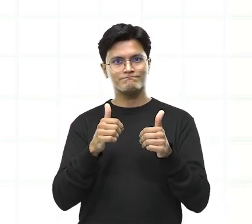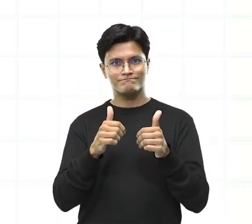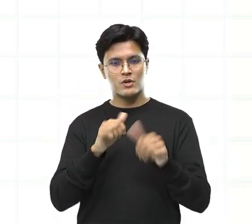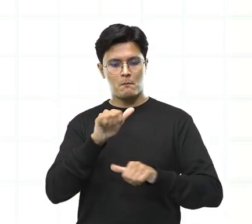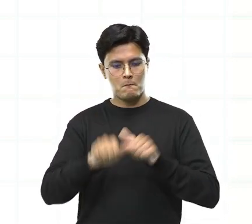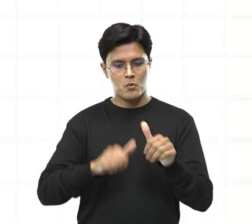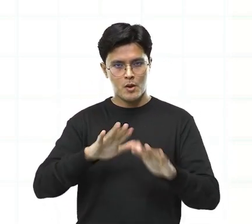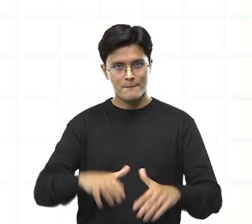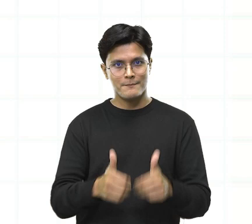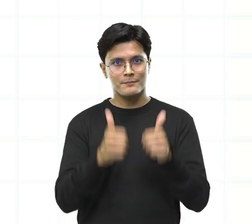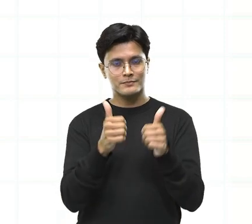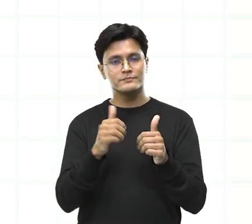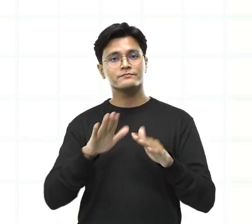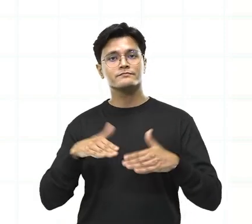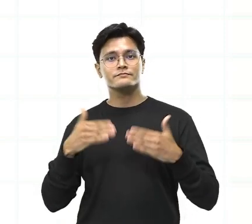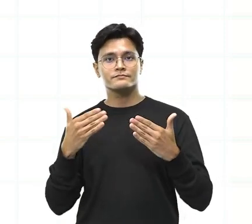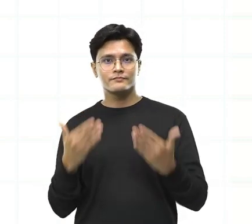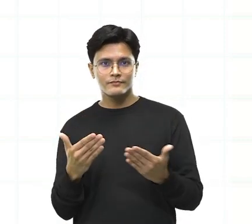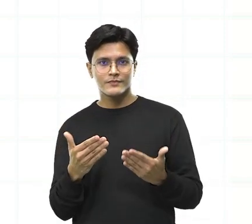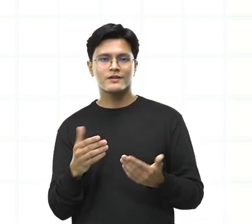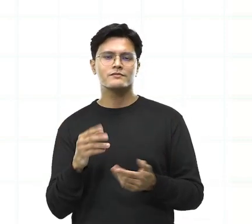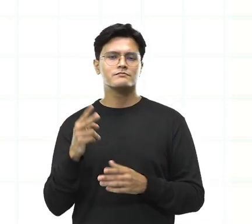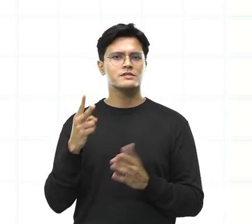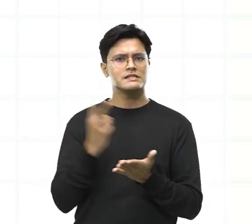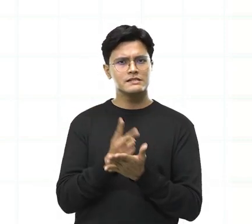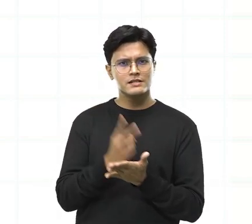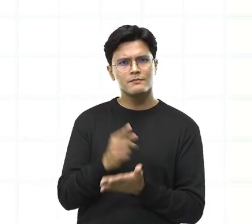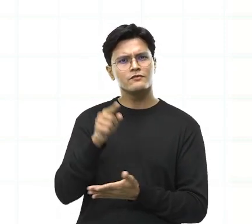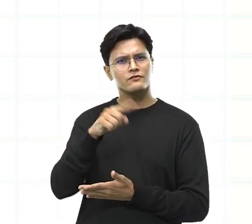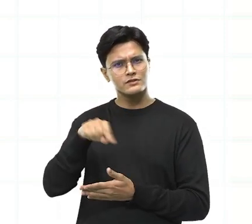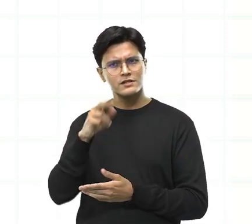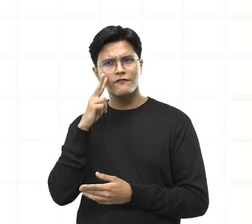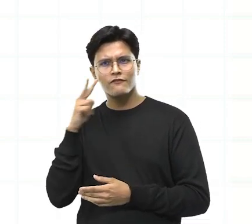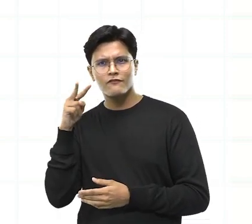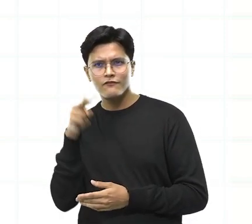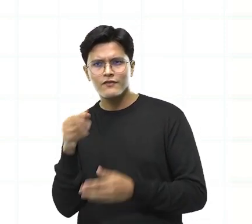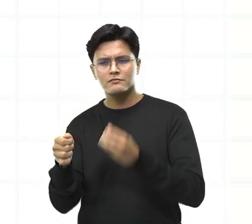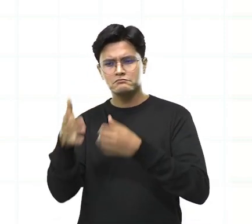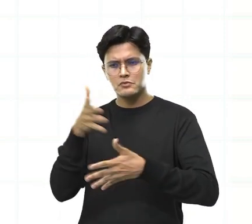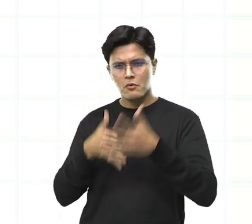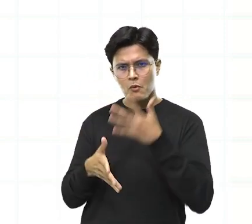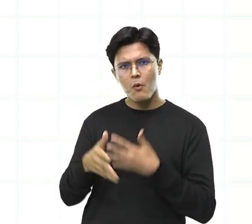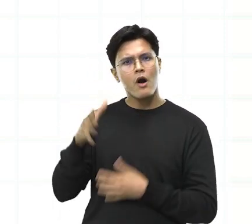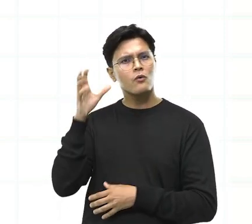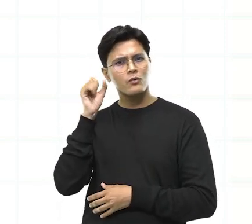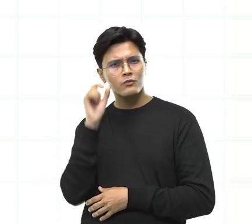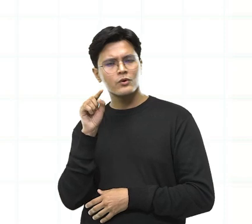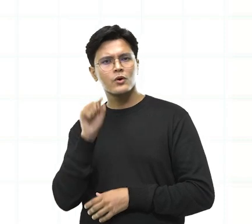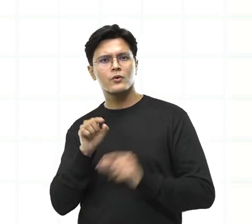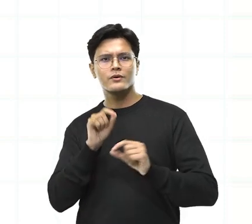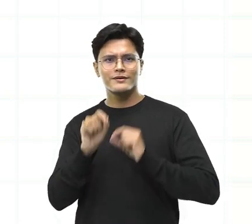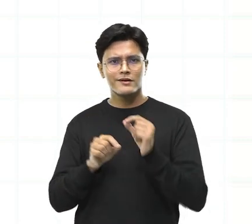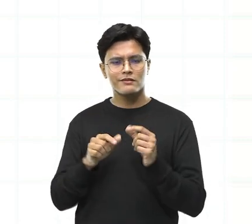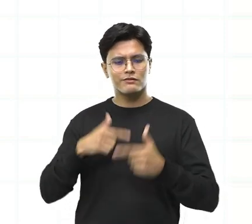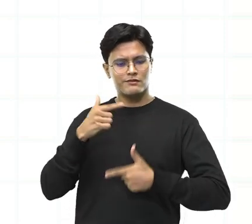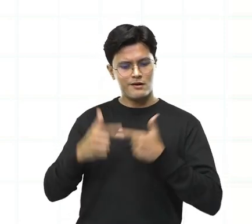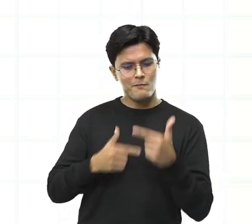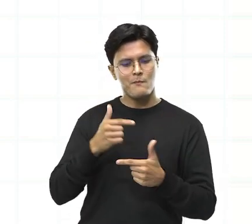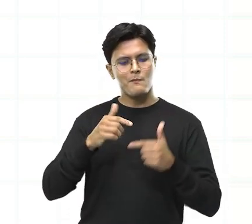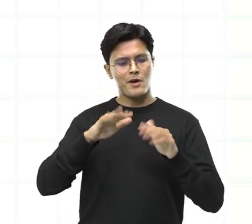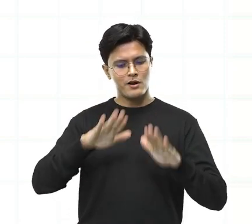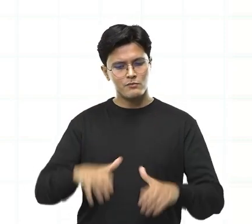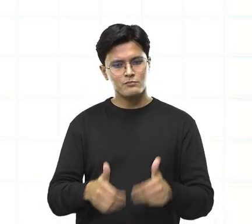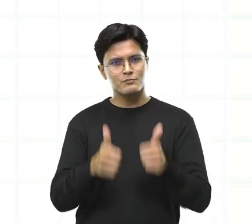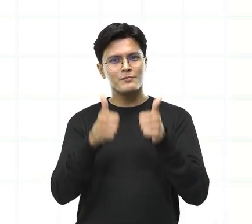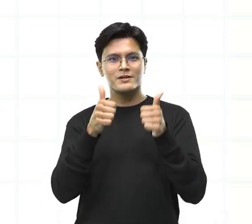esse slogan. Então, todas as vezes que você ouvia trabalho que transforma, você já associava, então, ao governo do estado. Então, nós